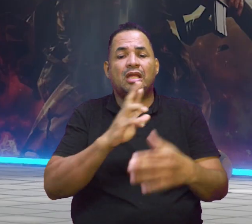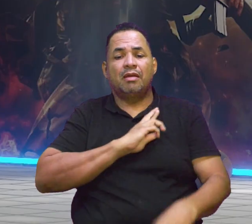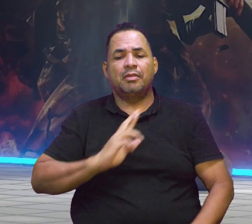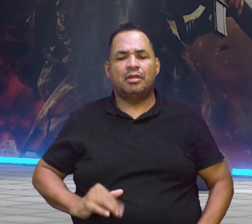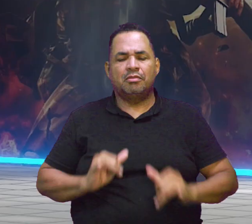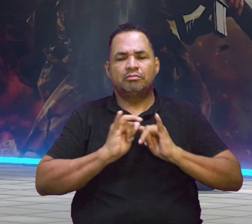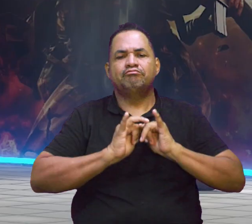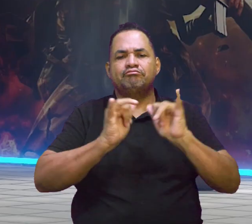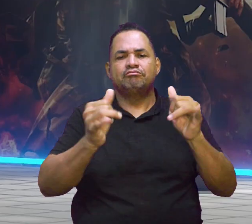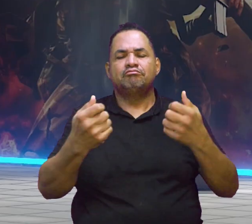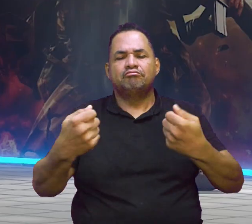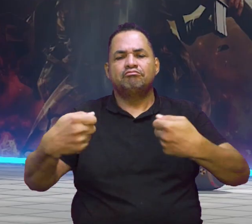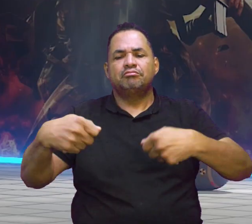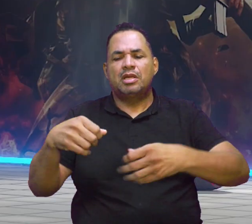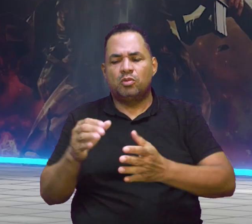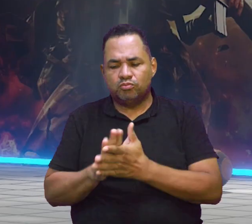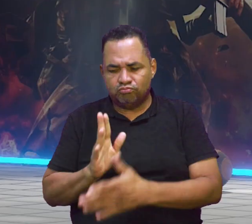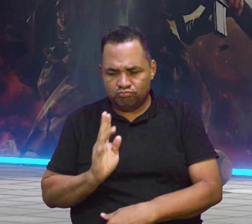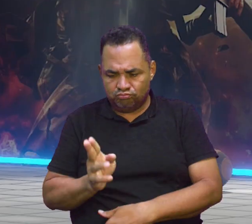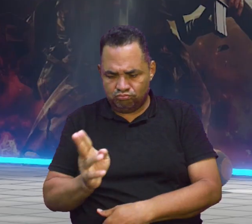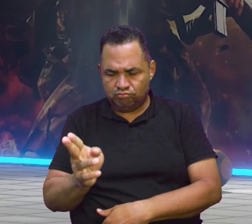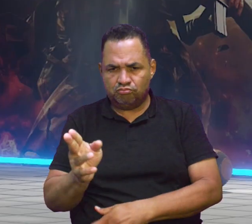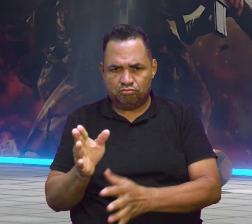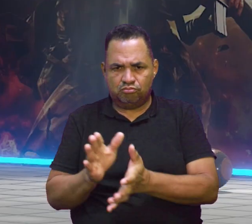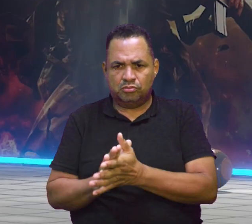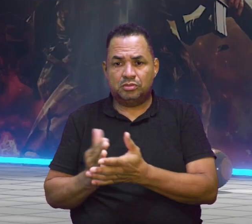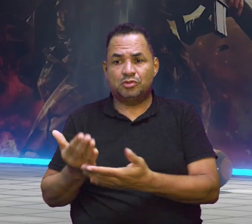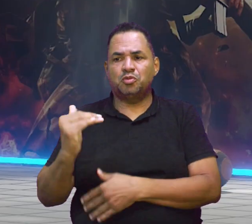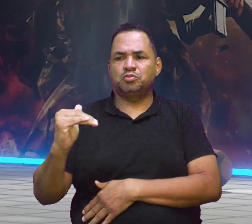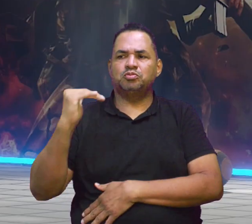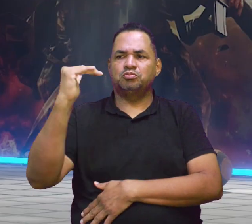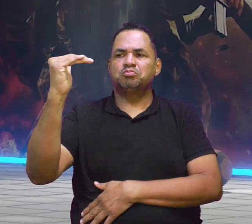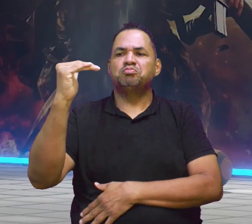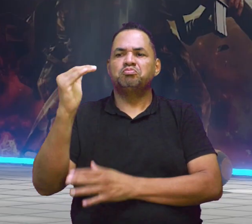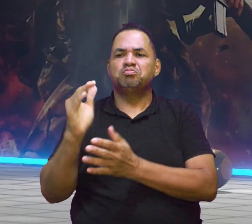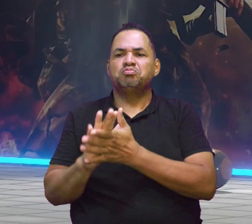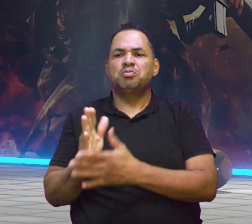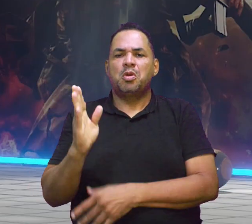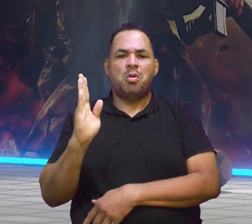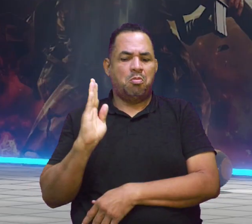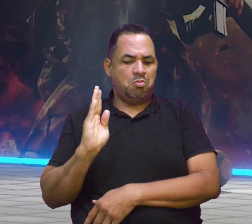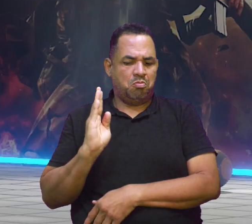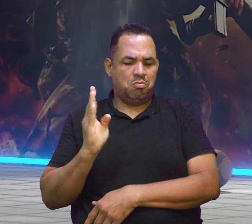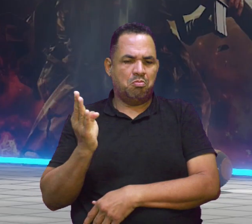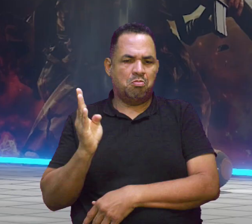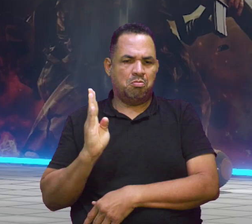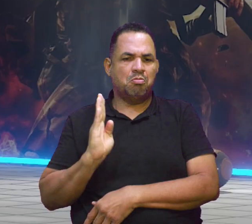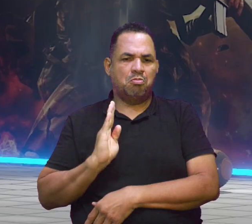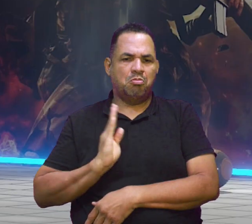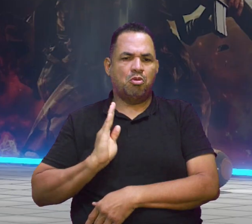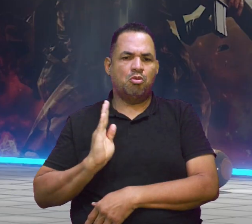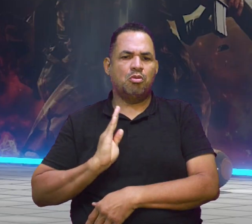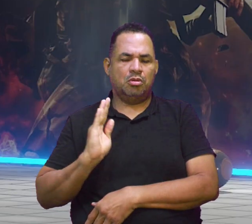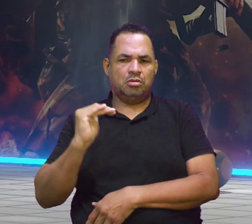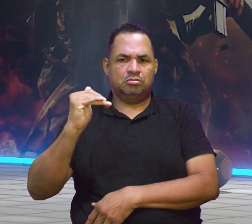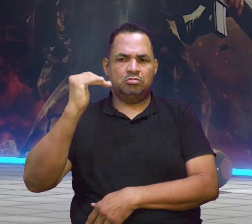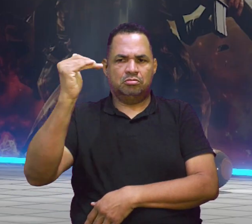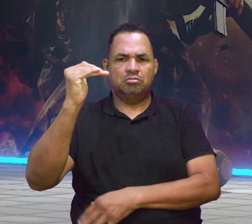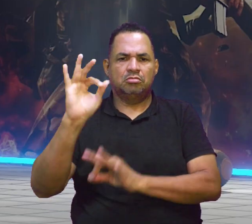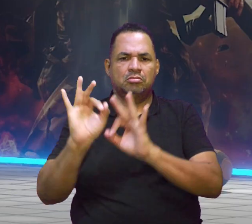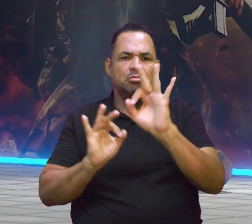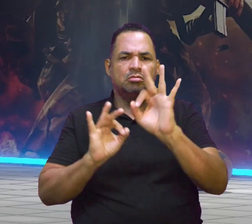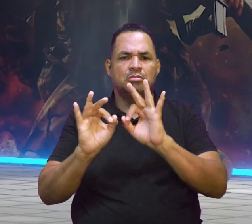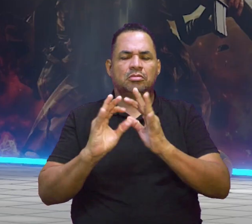poder continua nas mãos da elite. E somente a elite do Brasil, que eram os coronéis, donos das